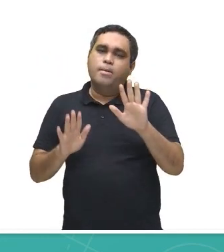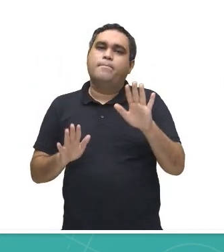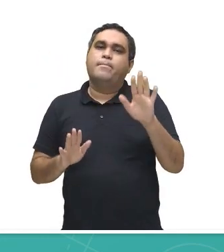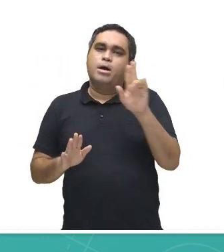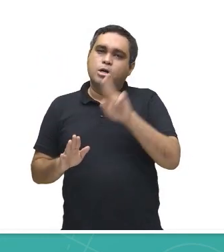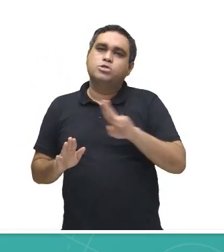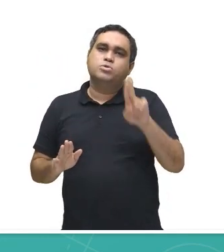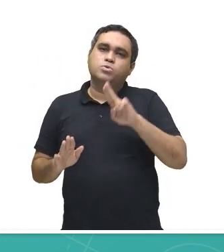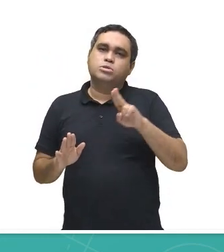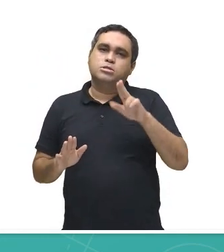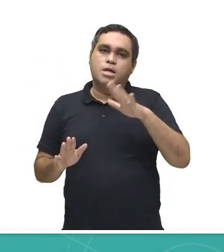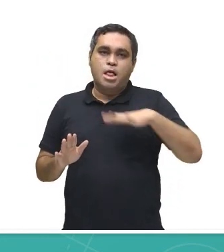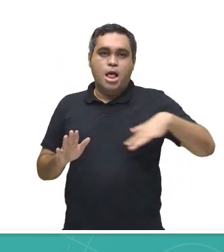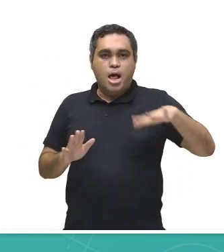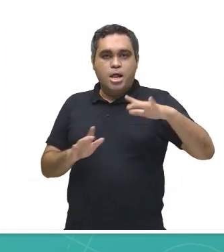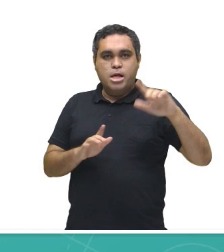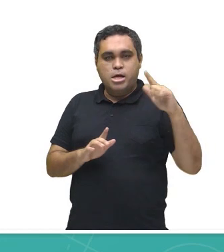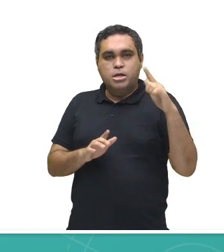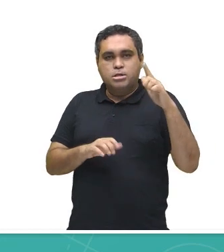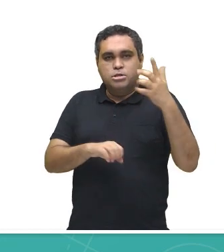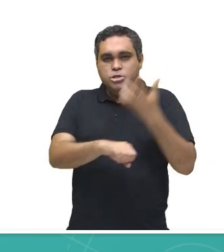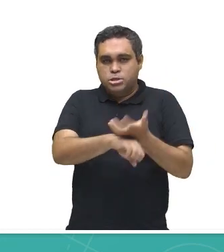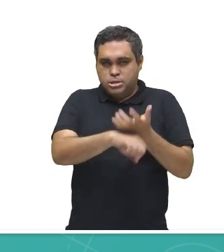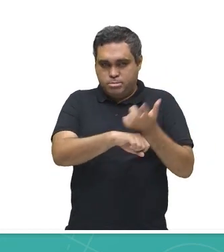nossos estudos na geografia, ok?